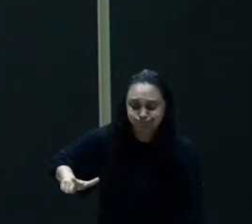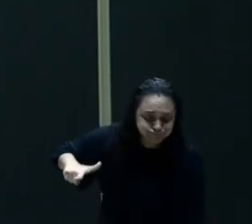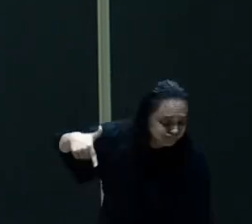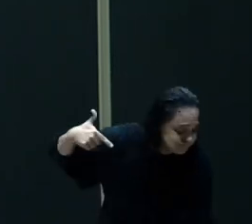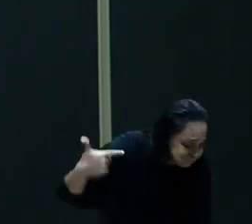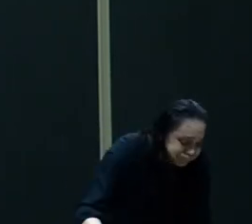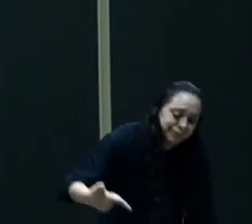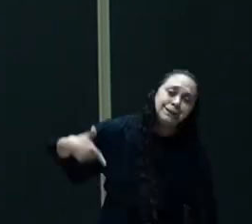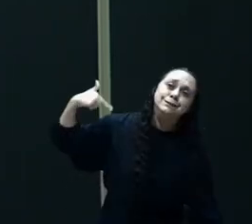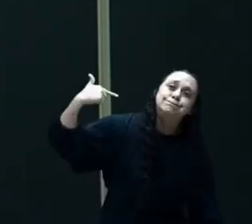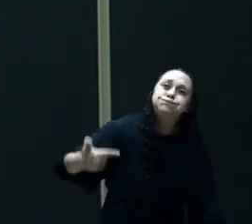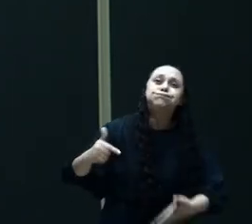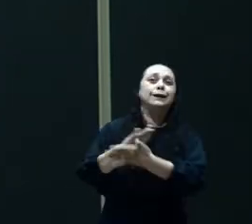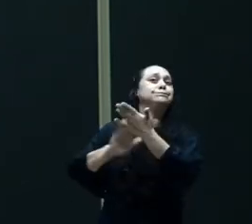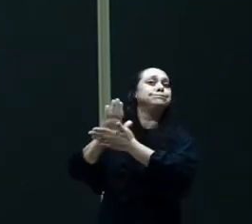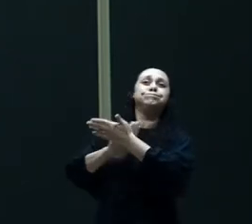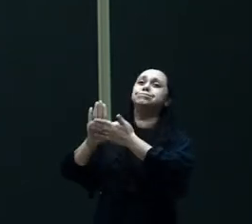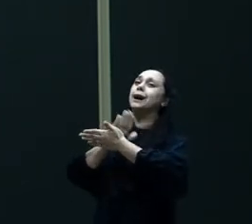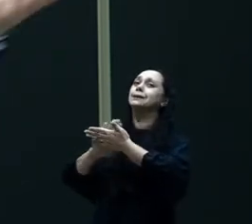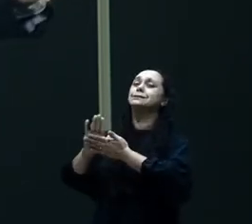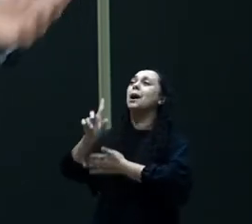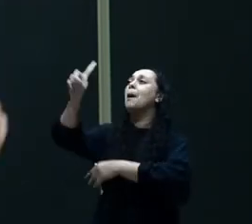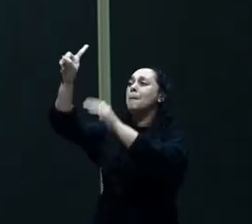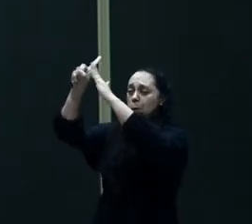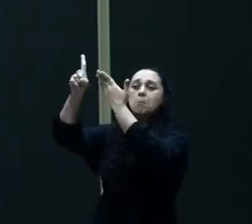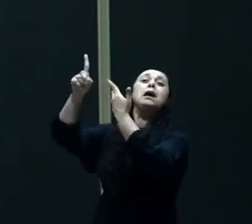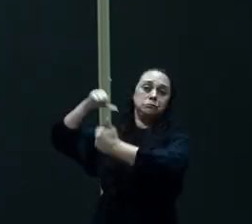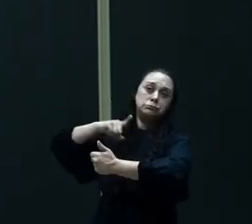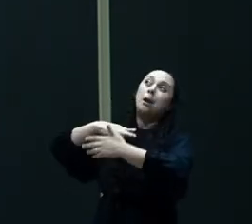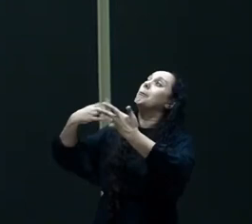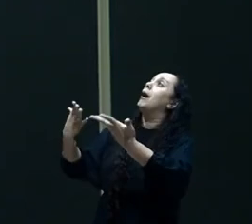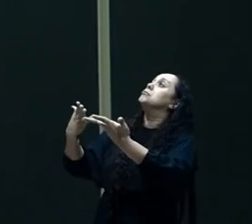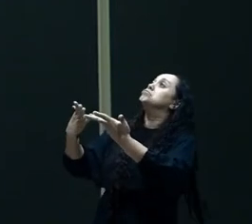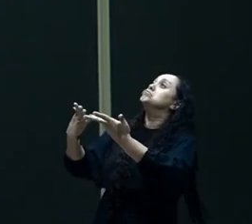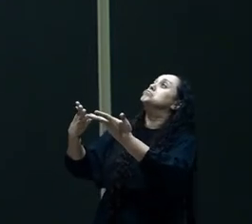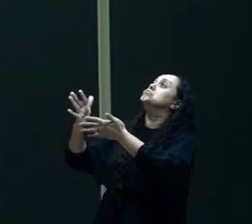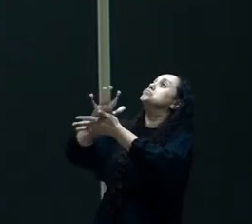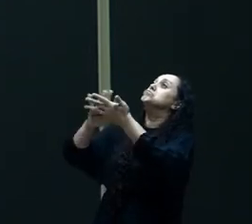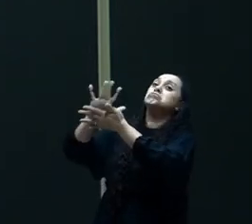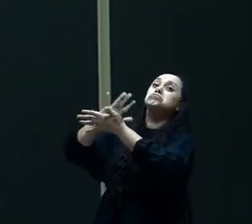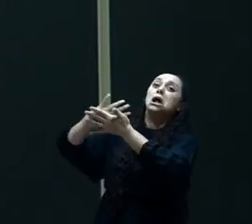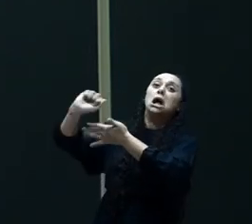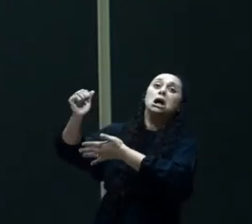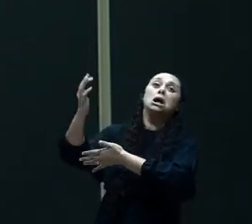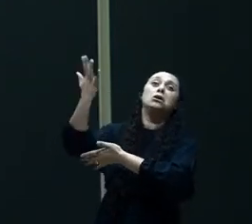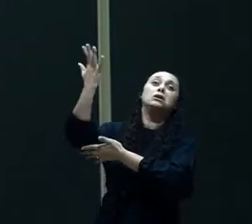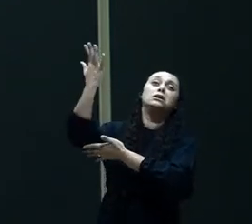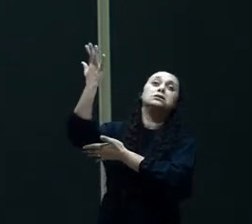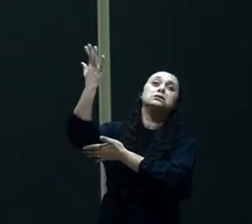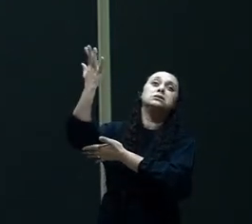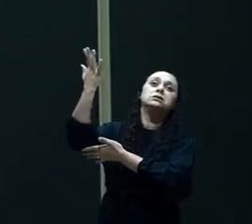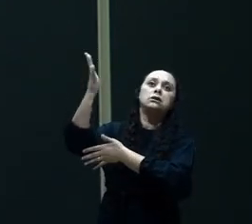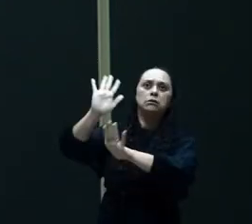fé promessa pastor eu nem mais sei vai um